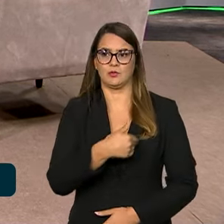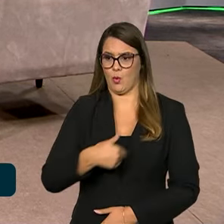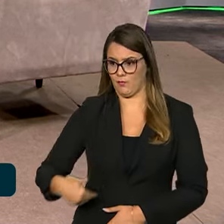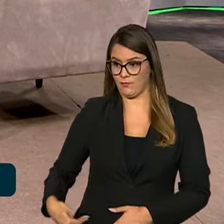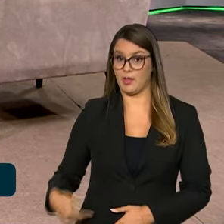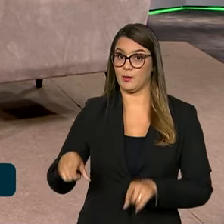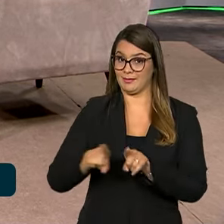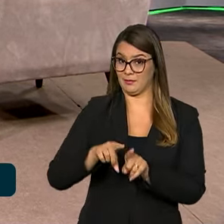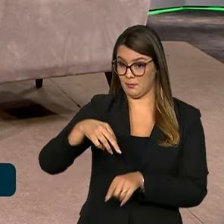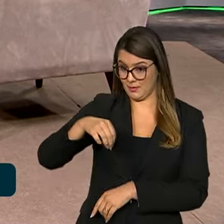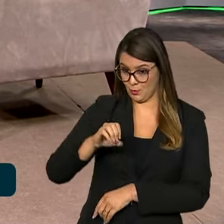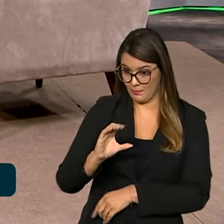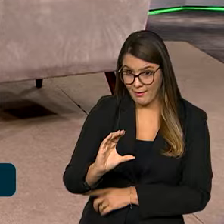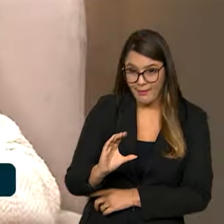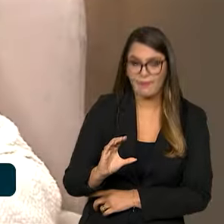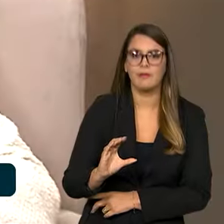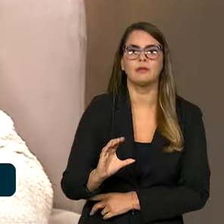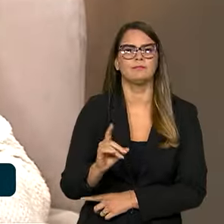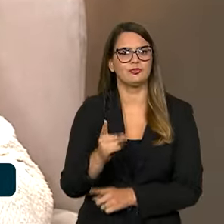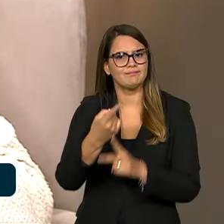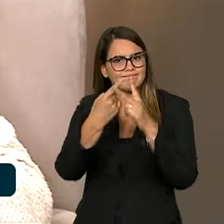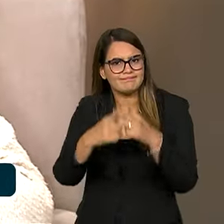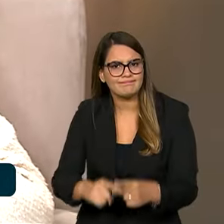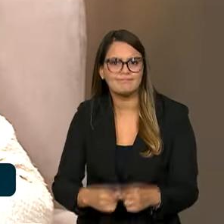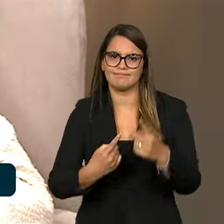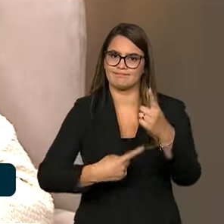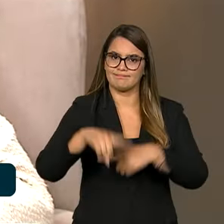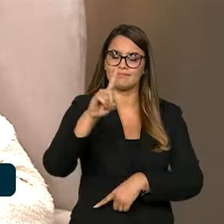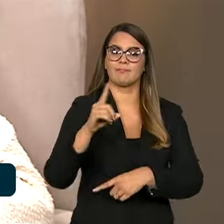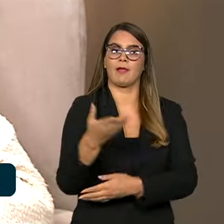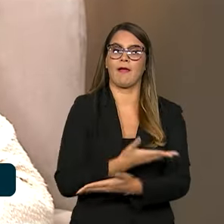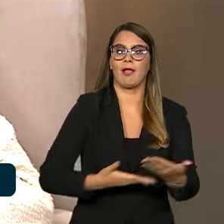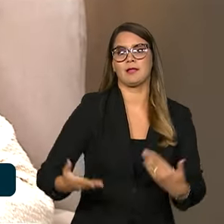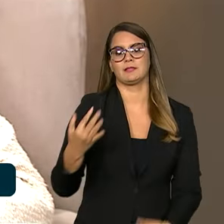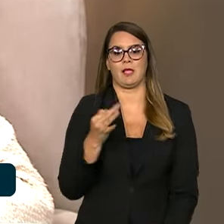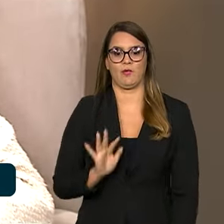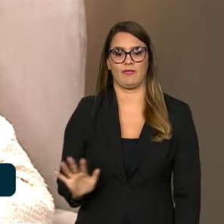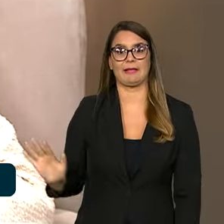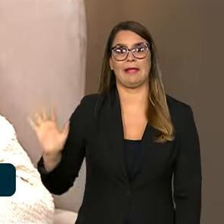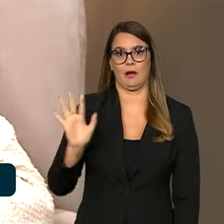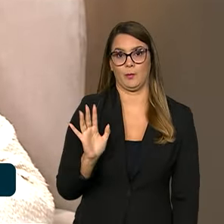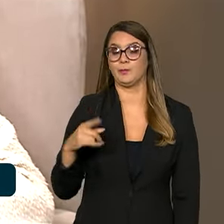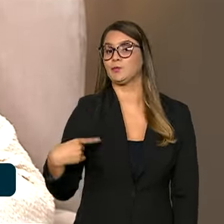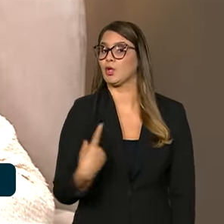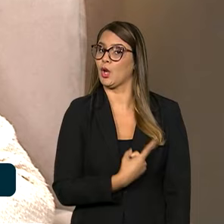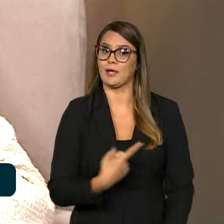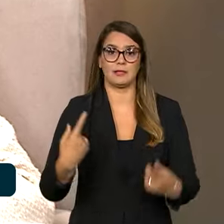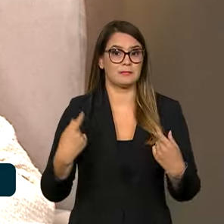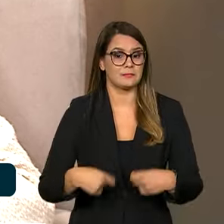Ministério da Educação de restauração das relações federativas né Nós precisamos